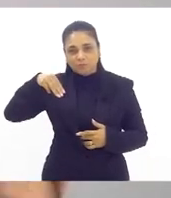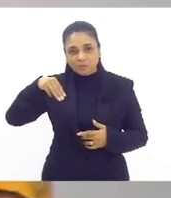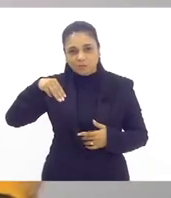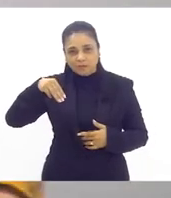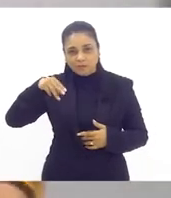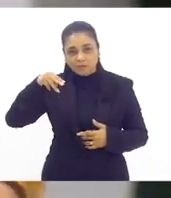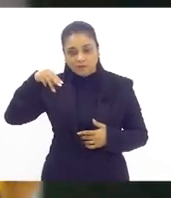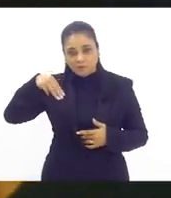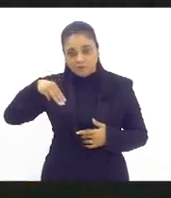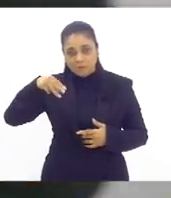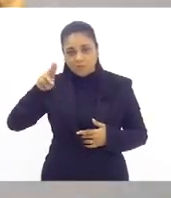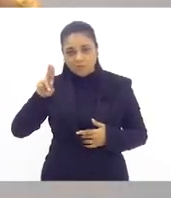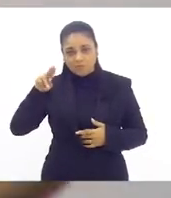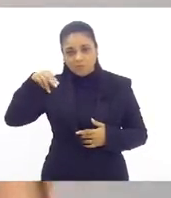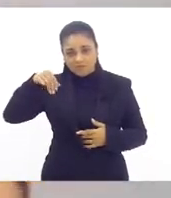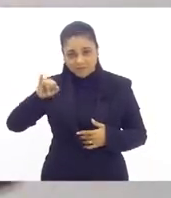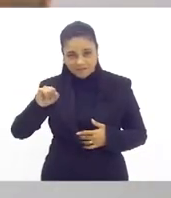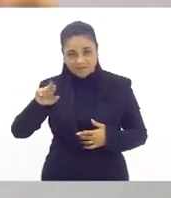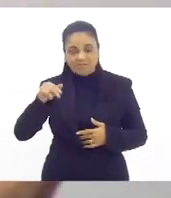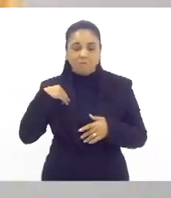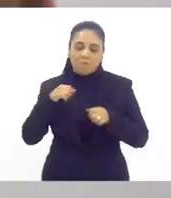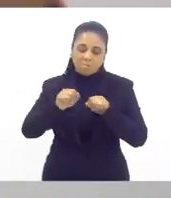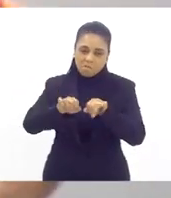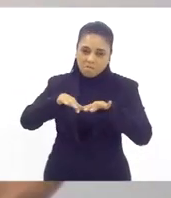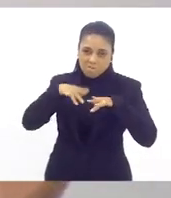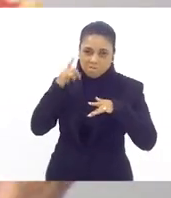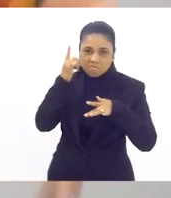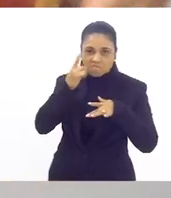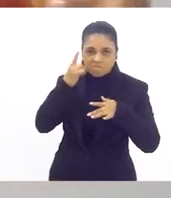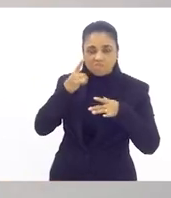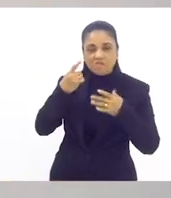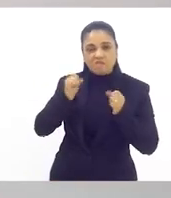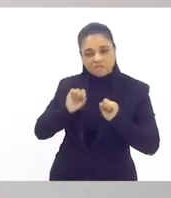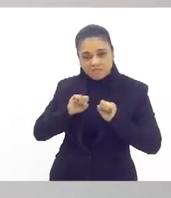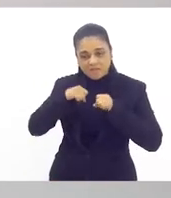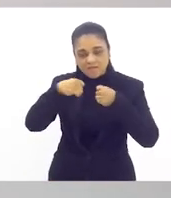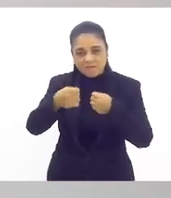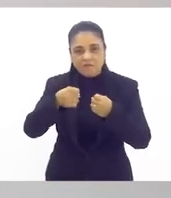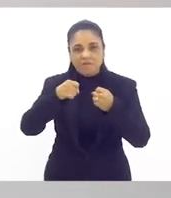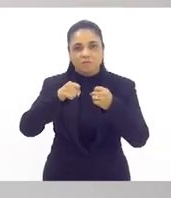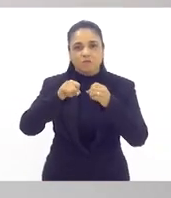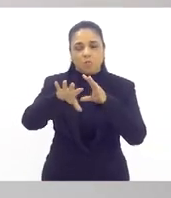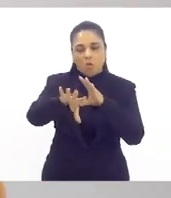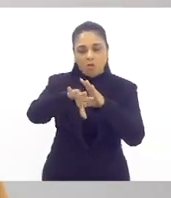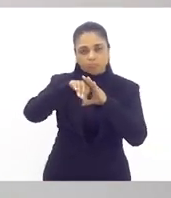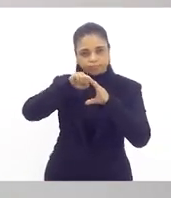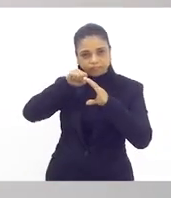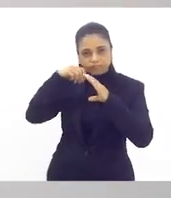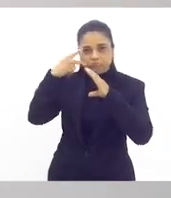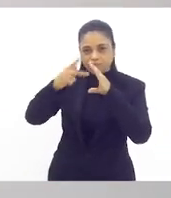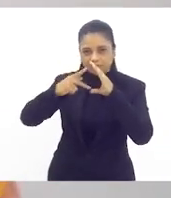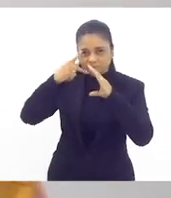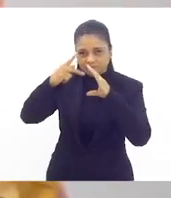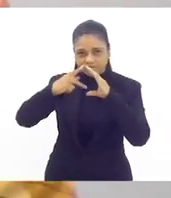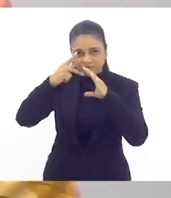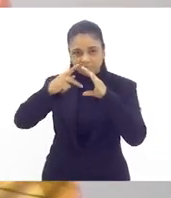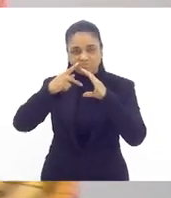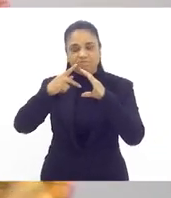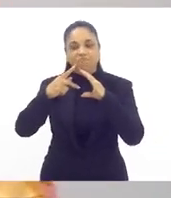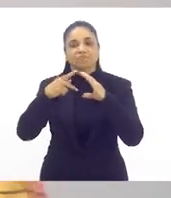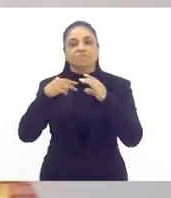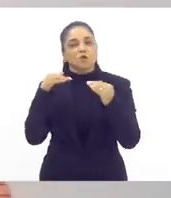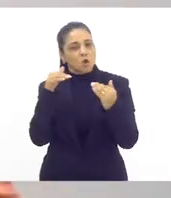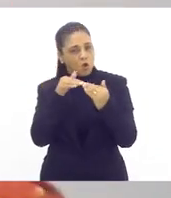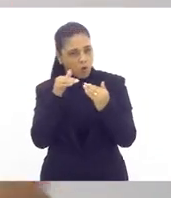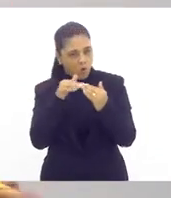parlamentar em defesa do audiovisual então isso tem tudo a ver com o senhor Deputado tô feliz de